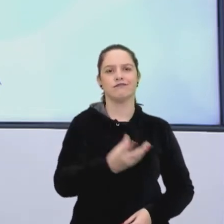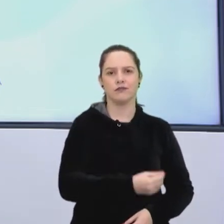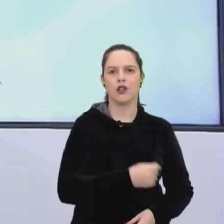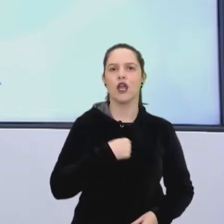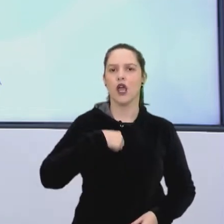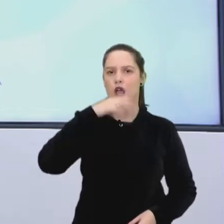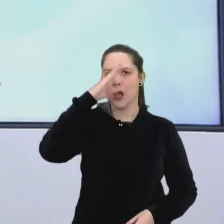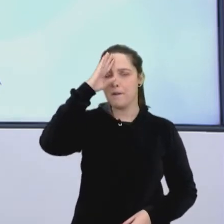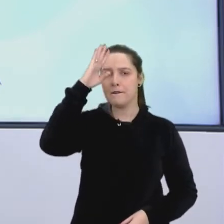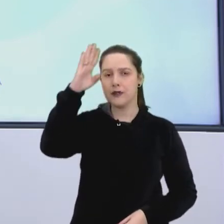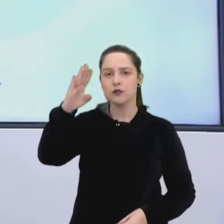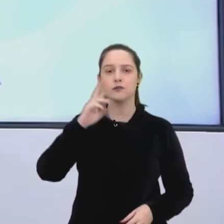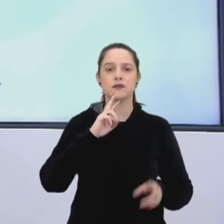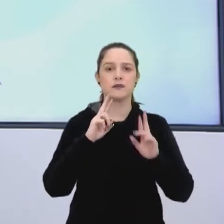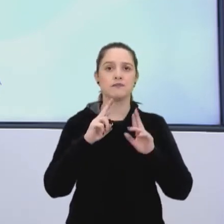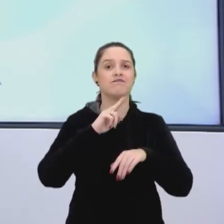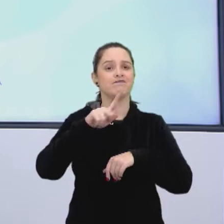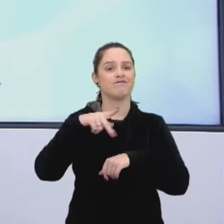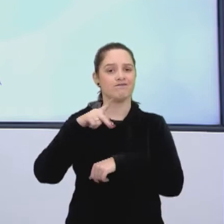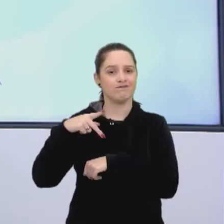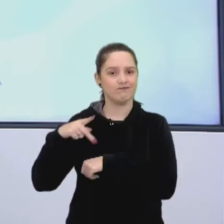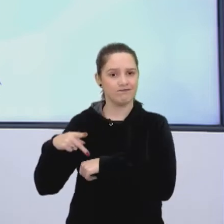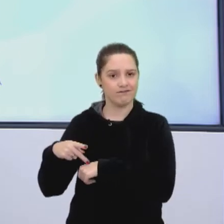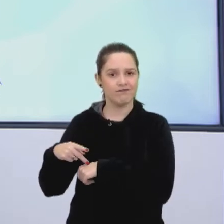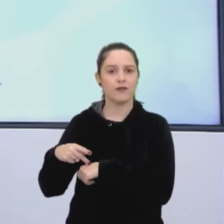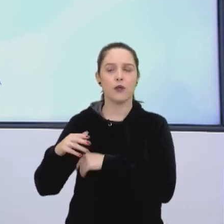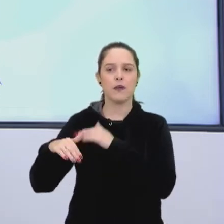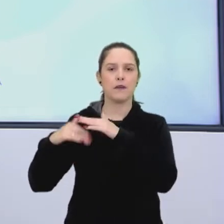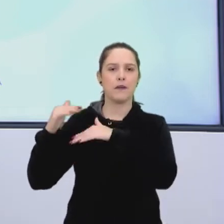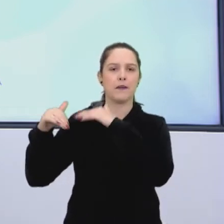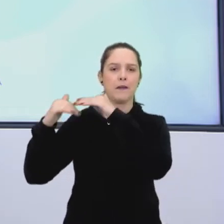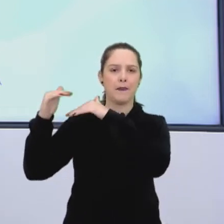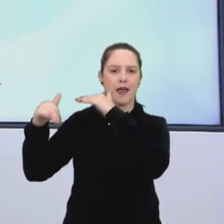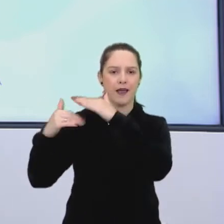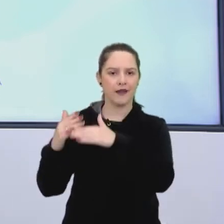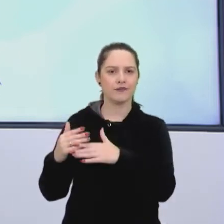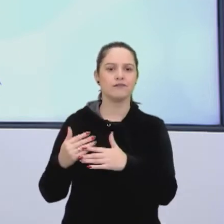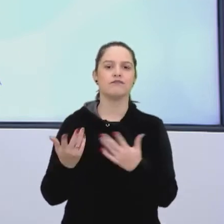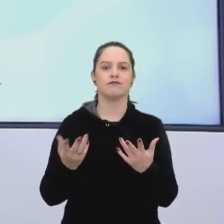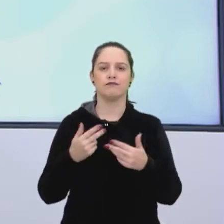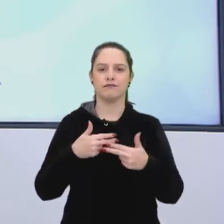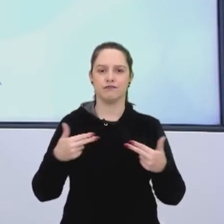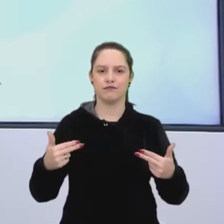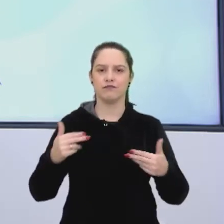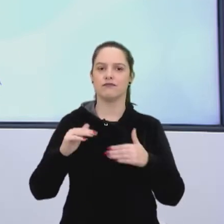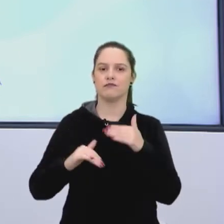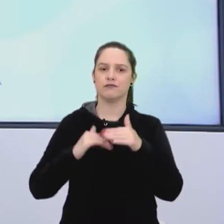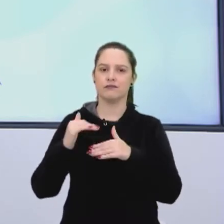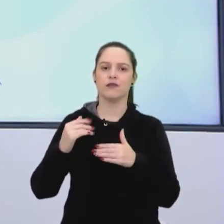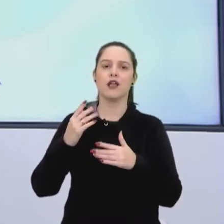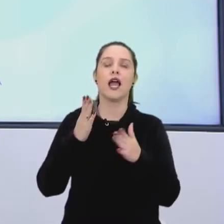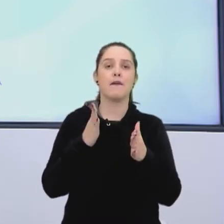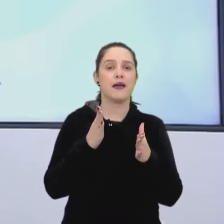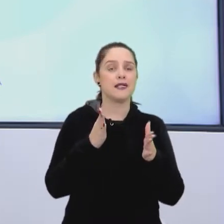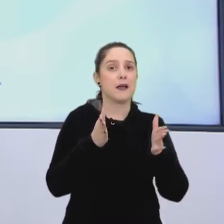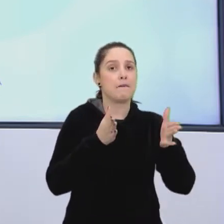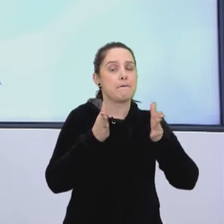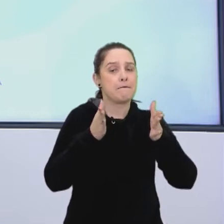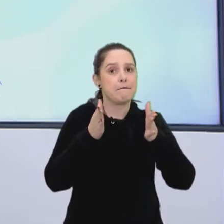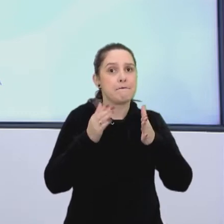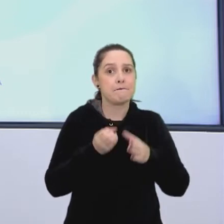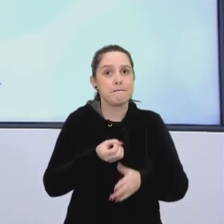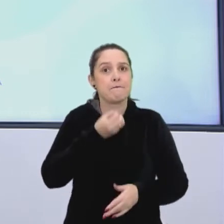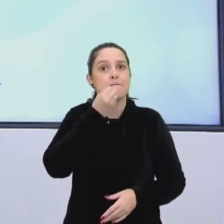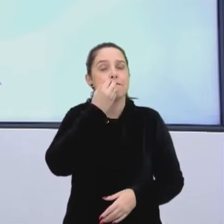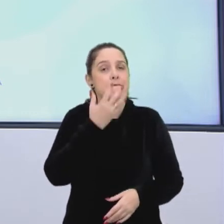gente relaciona aí países desenvolvidos com países em desenvolvimento. E a gente sabe que boa parte, né, do que